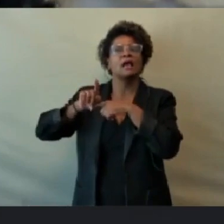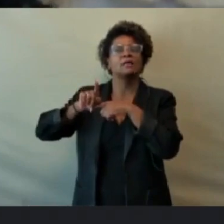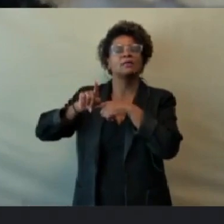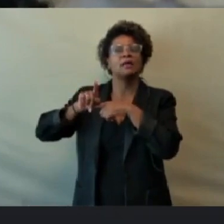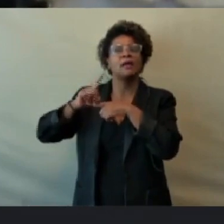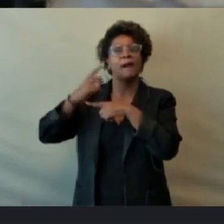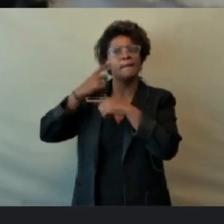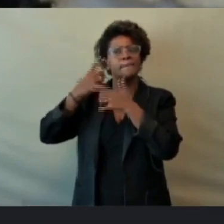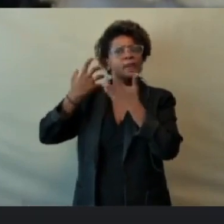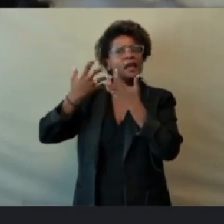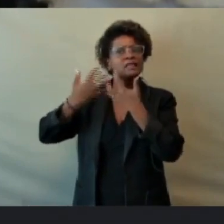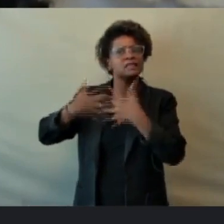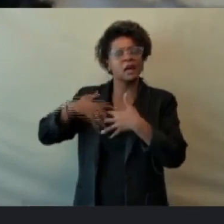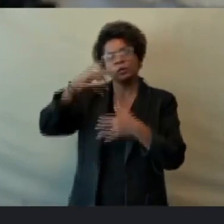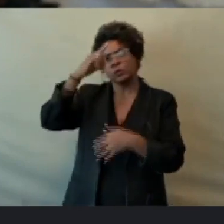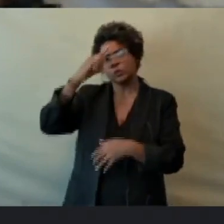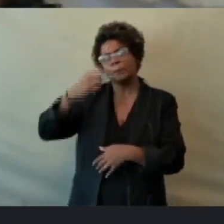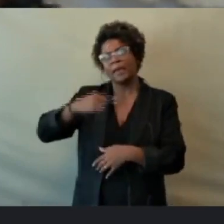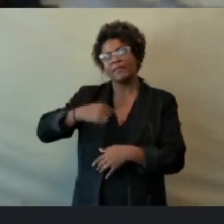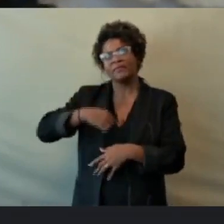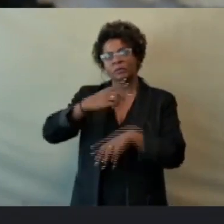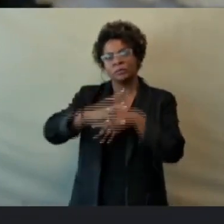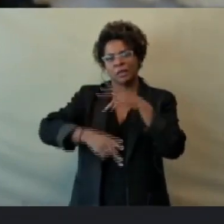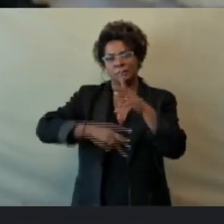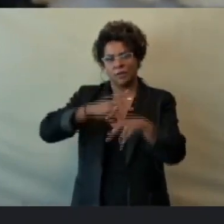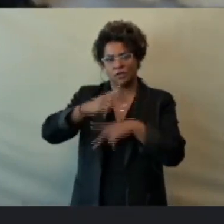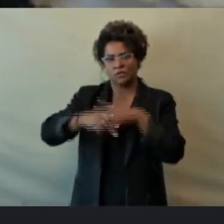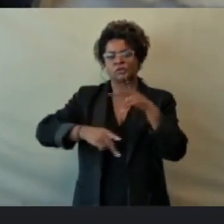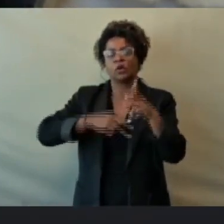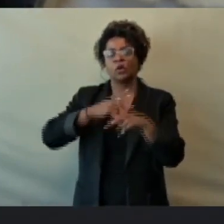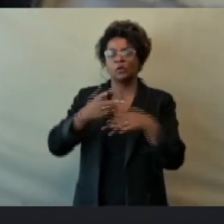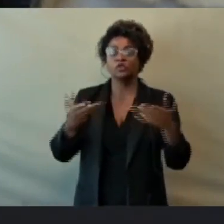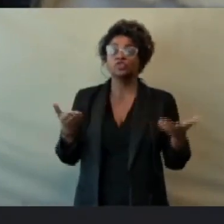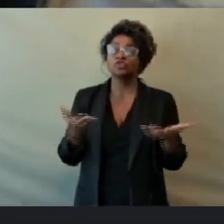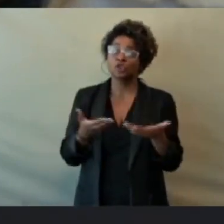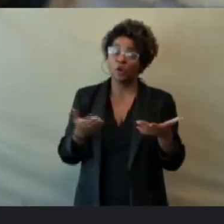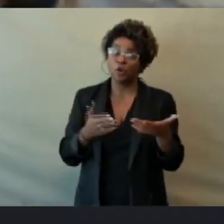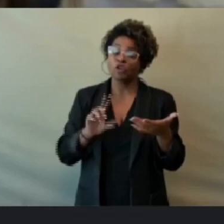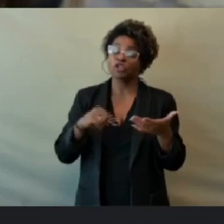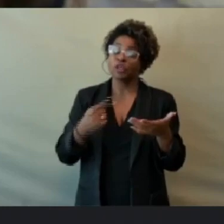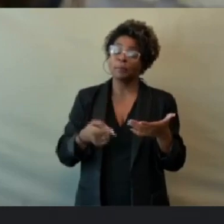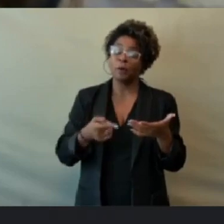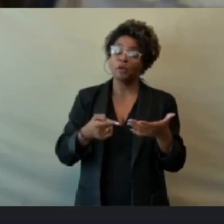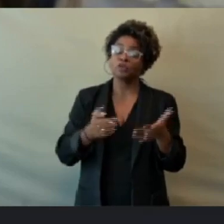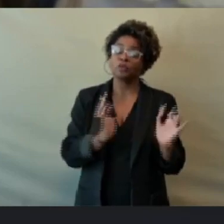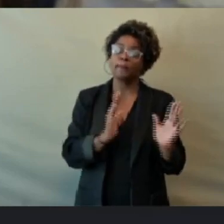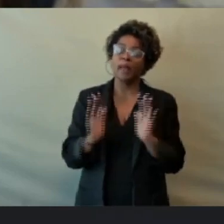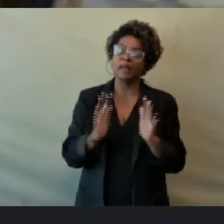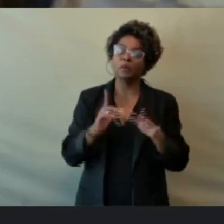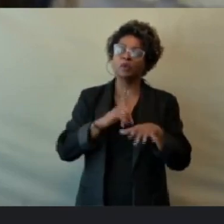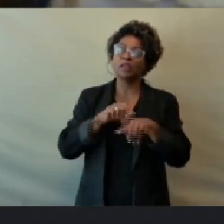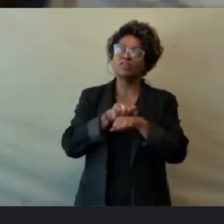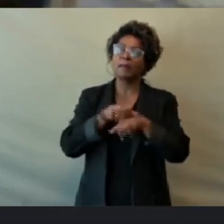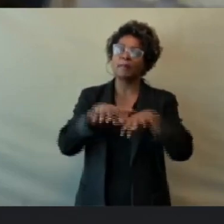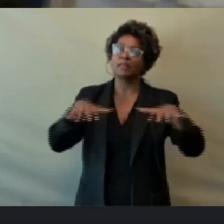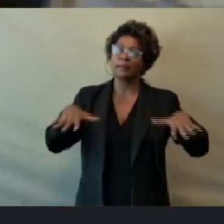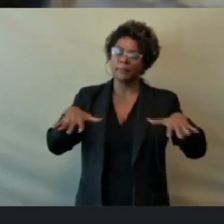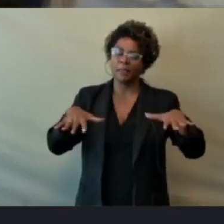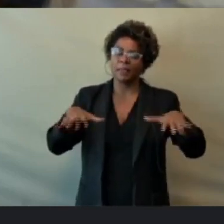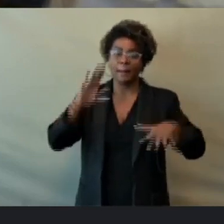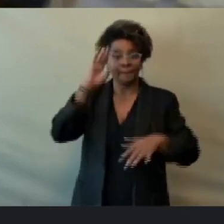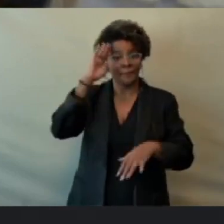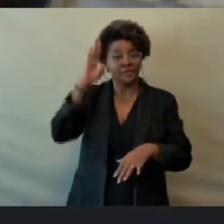população e na atualidade depois de uma pandemia principalmente na questão da violência a gente sabe que